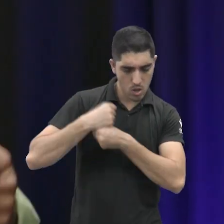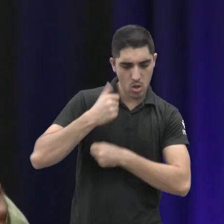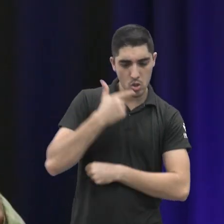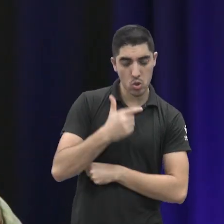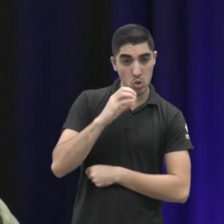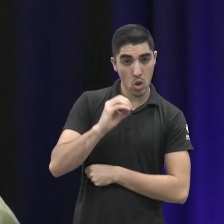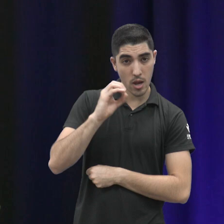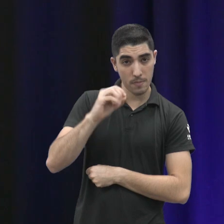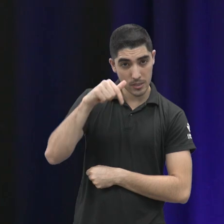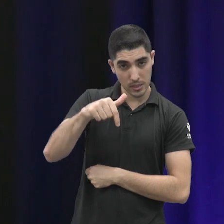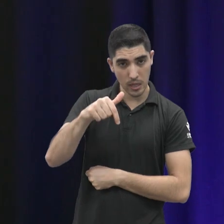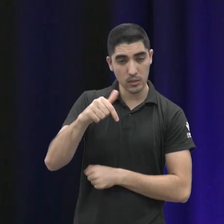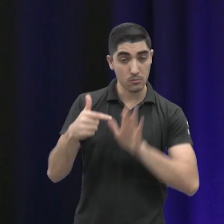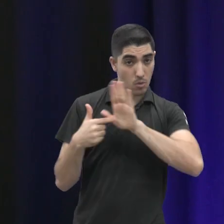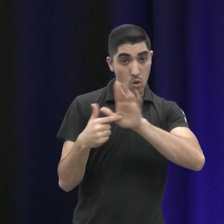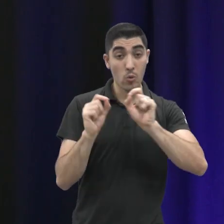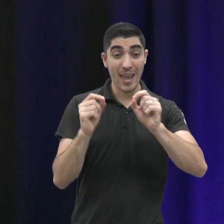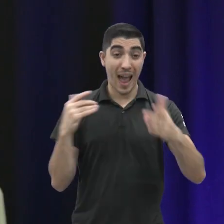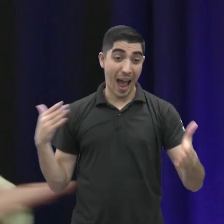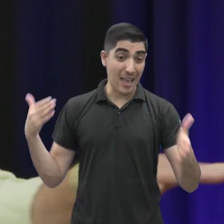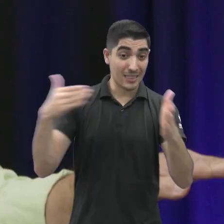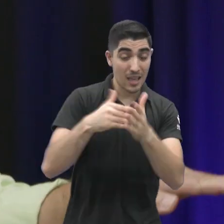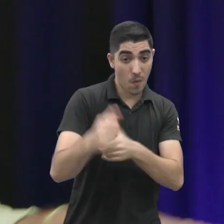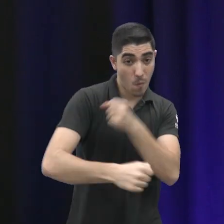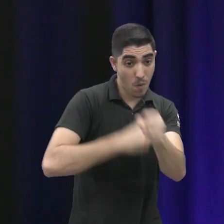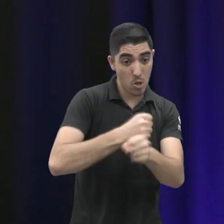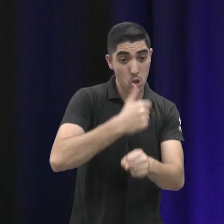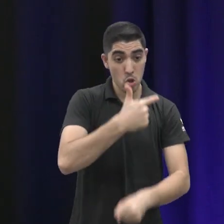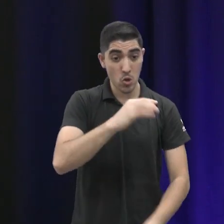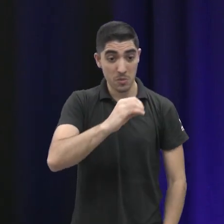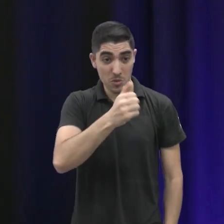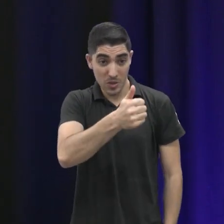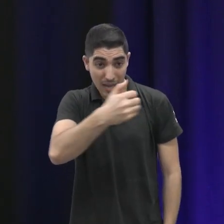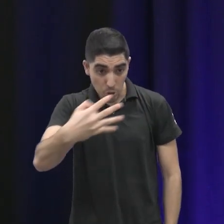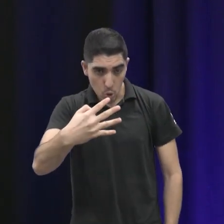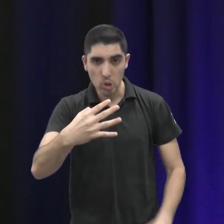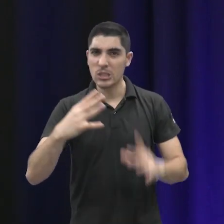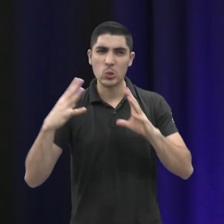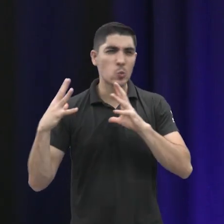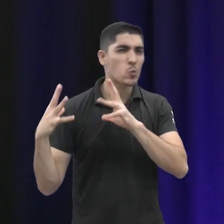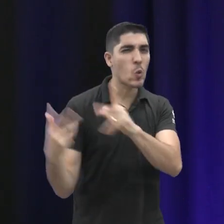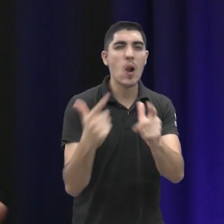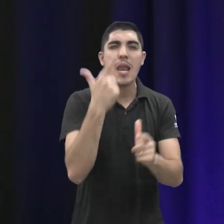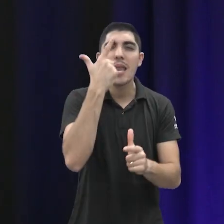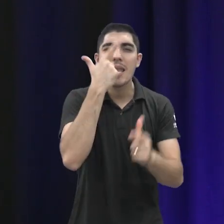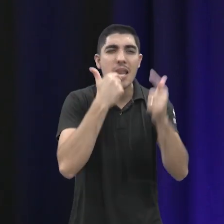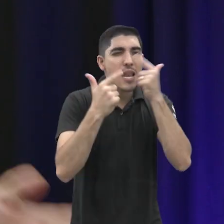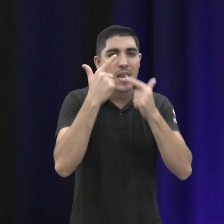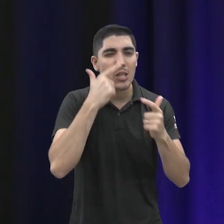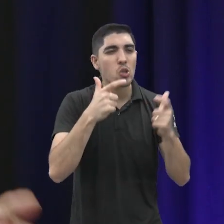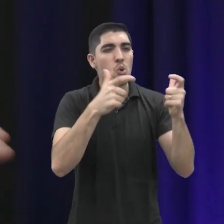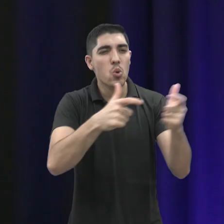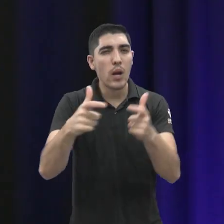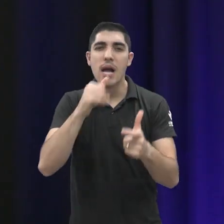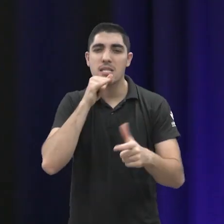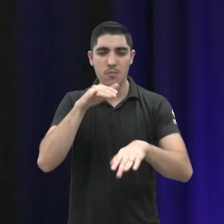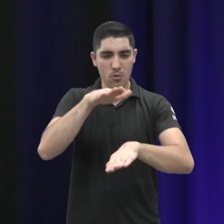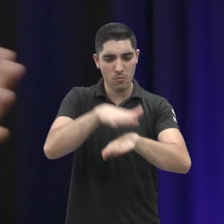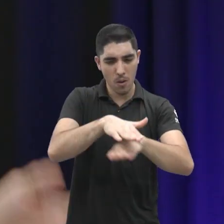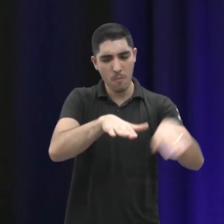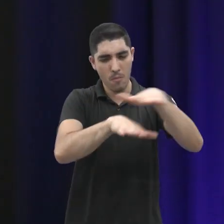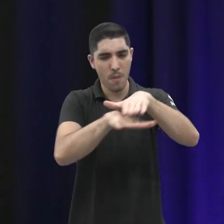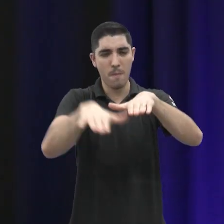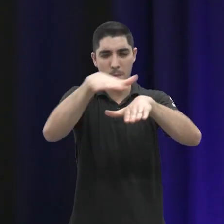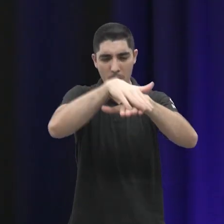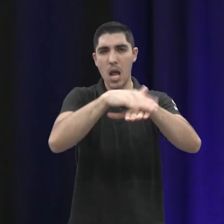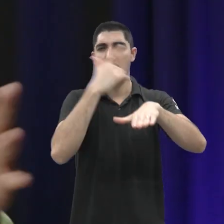2007 se previa que até 2014 a gente teria liquidado os lixões, né? Ou seja, aterro sanitário, lixão,